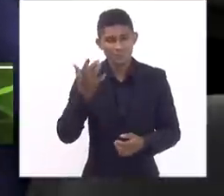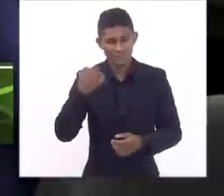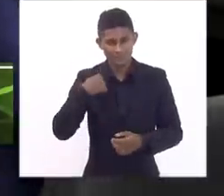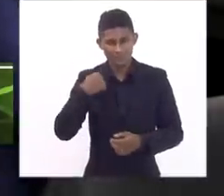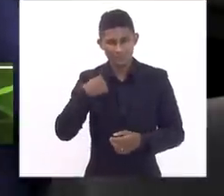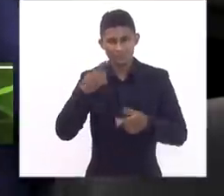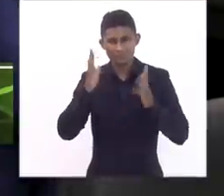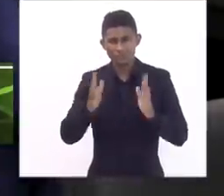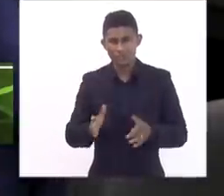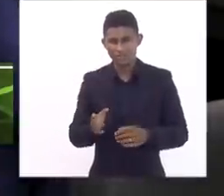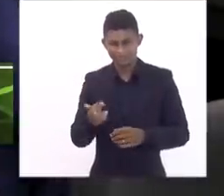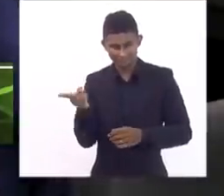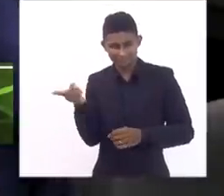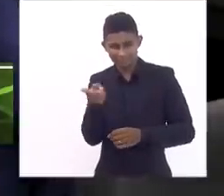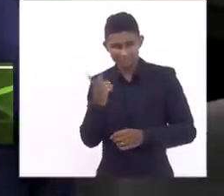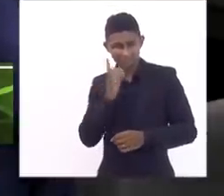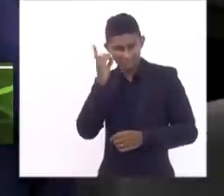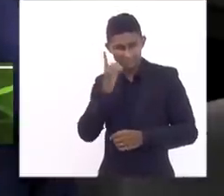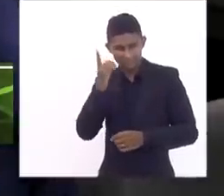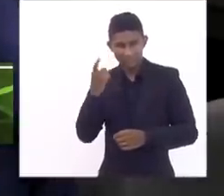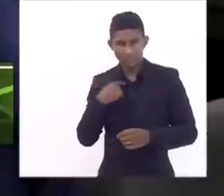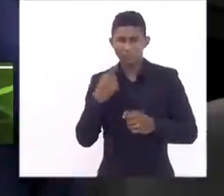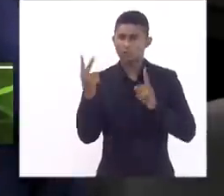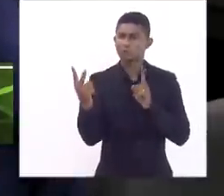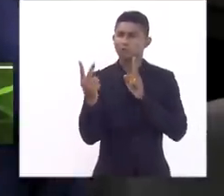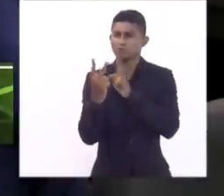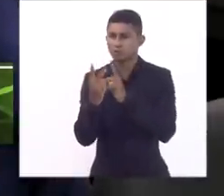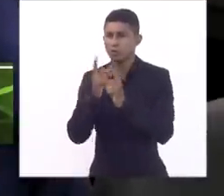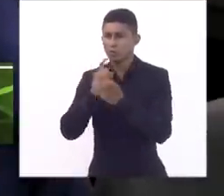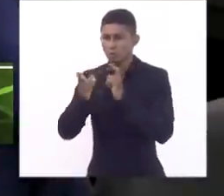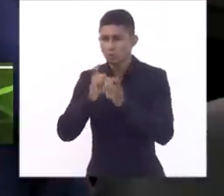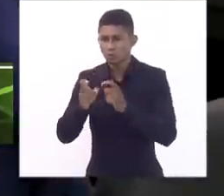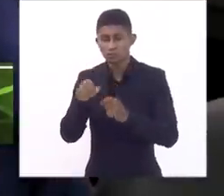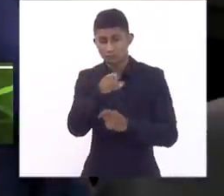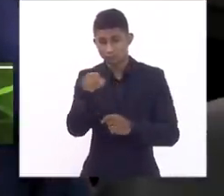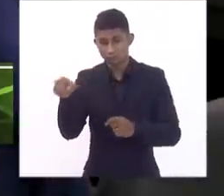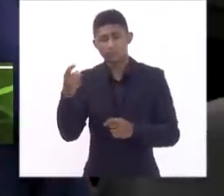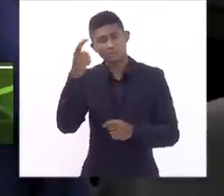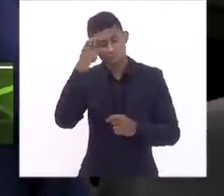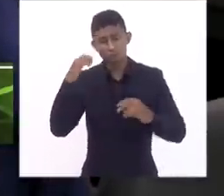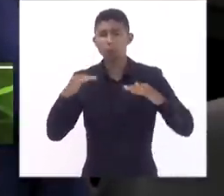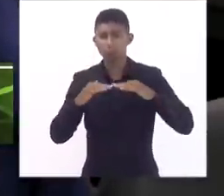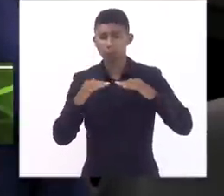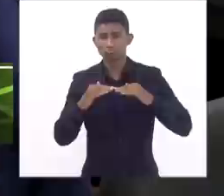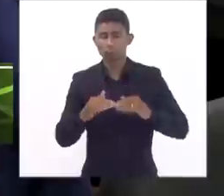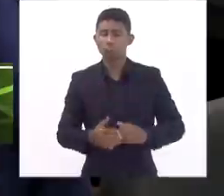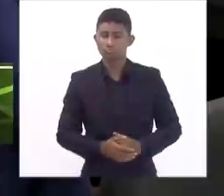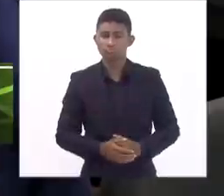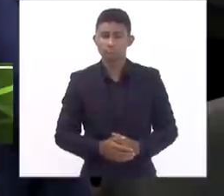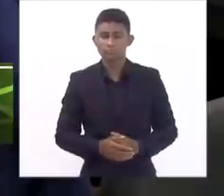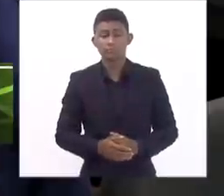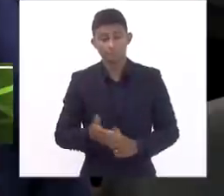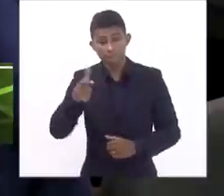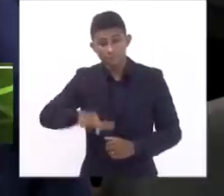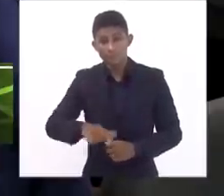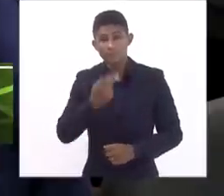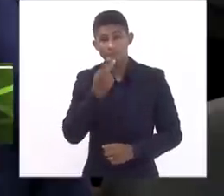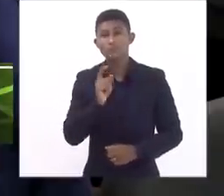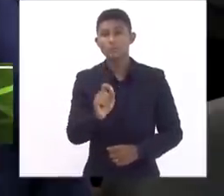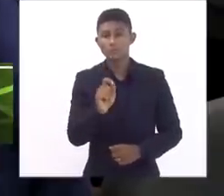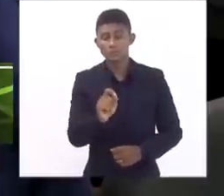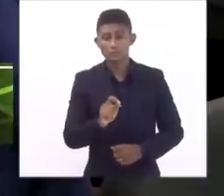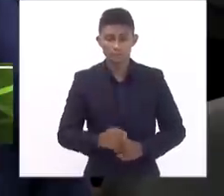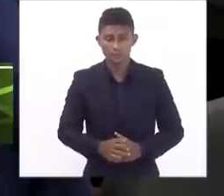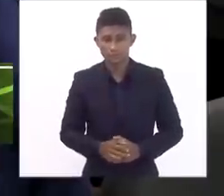o Serafim e o Valdec, e eles concordam com essa ideia. E dizer mais uma vez, queridos Márcio e